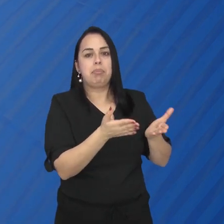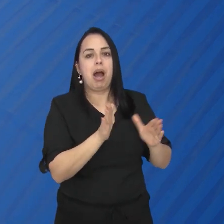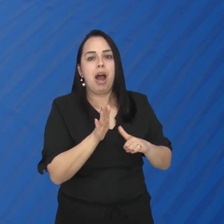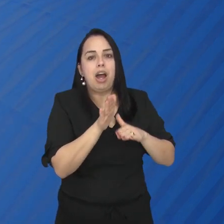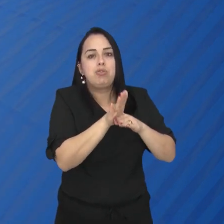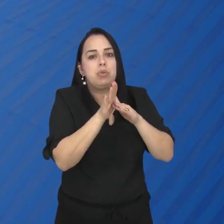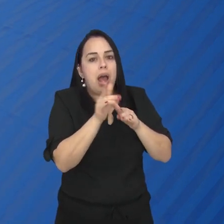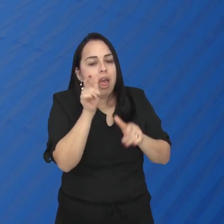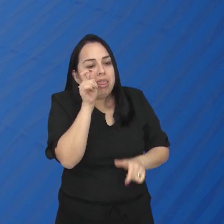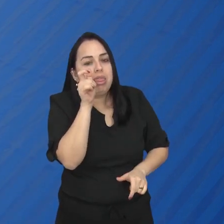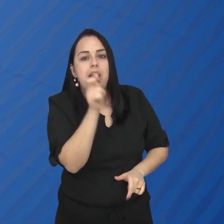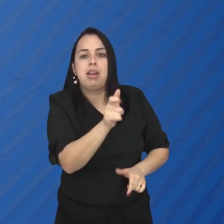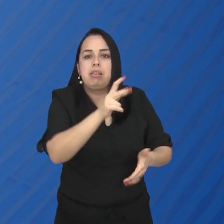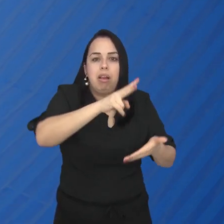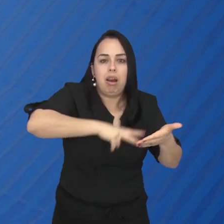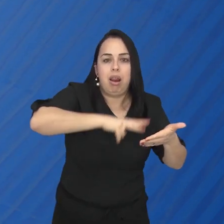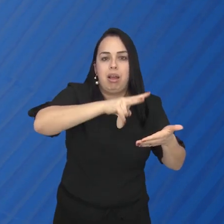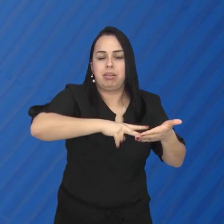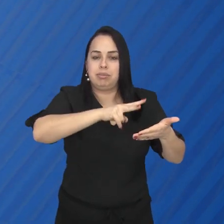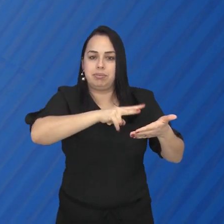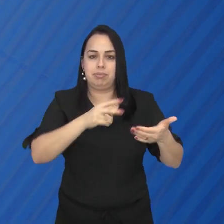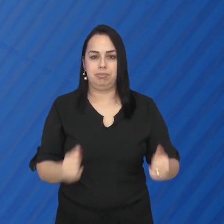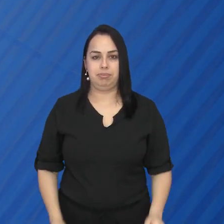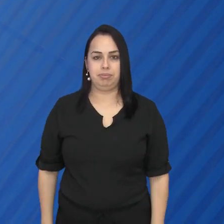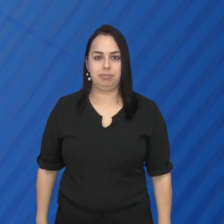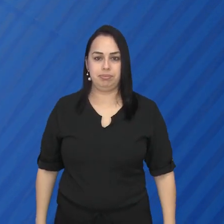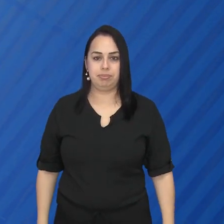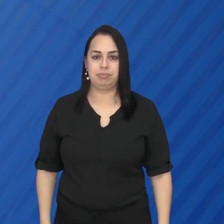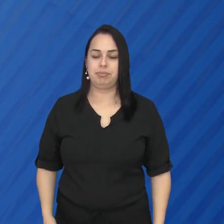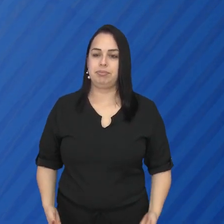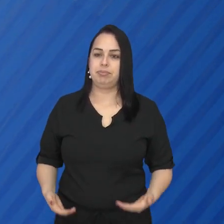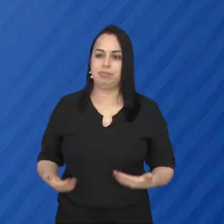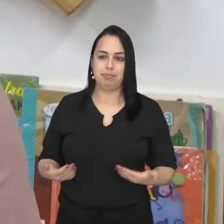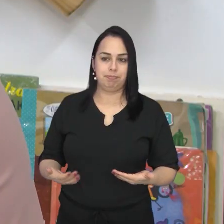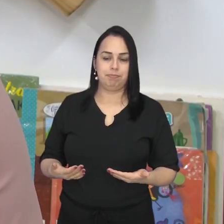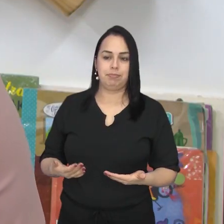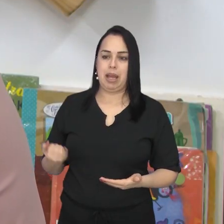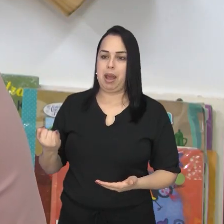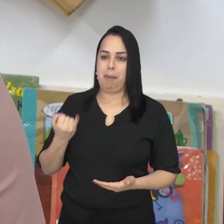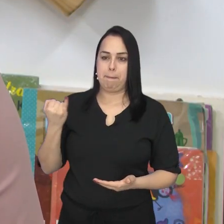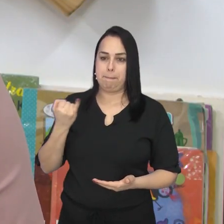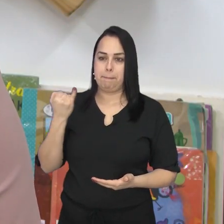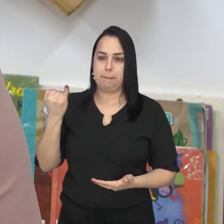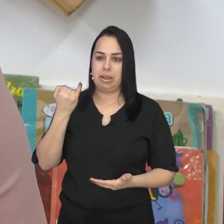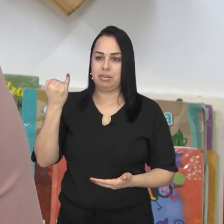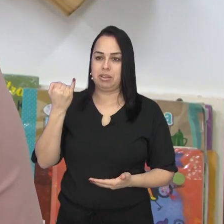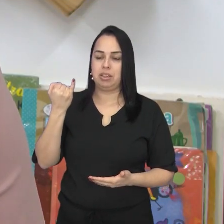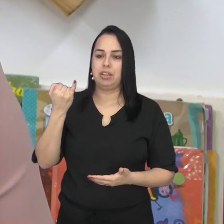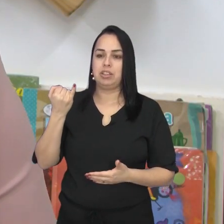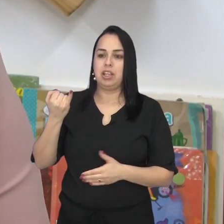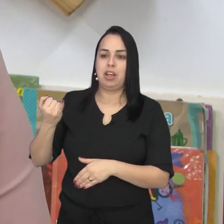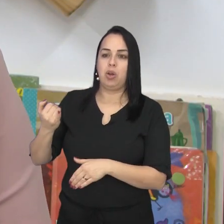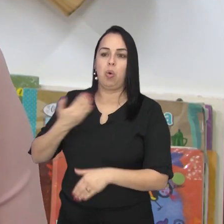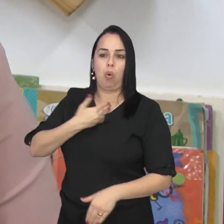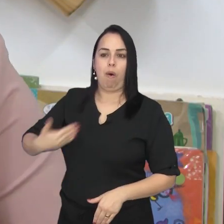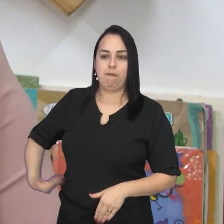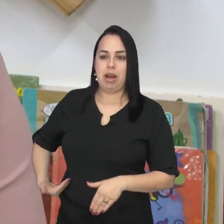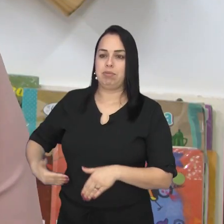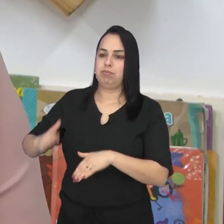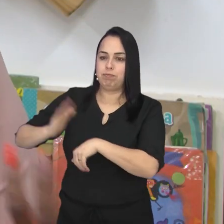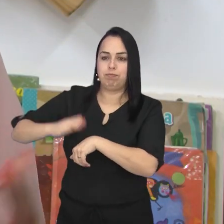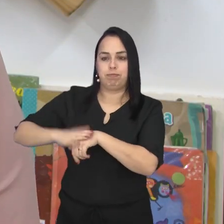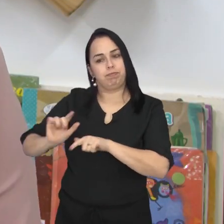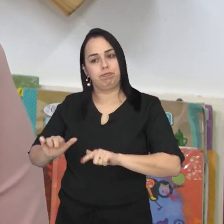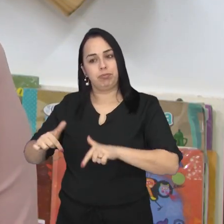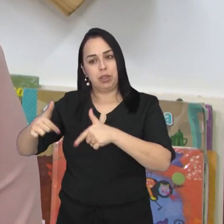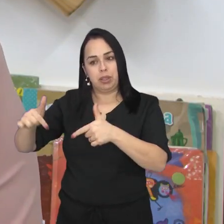despertar o interesse em quem não tem acesso à leitura literária. É assim muito valioso a gente ter políticas